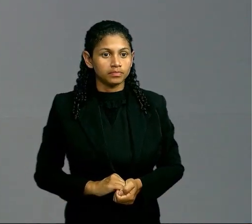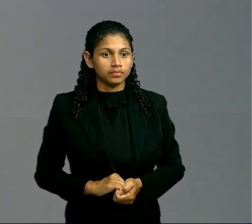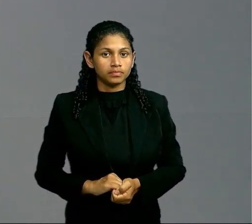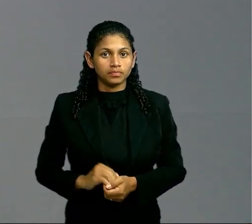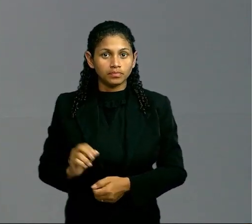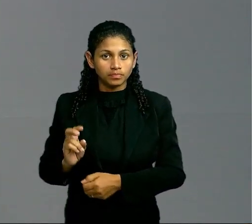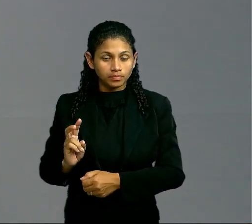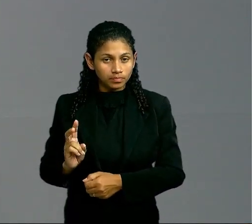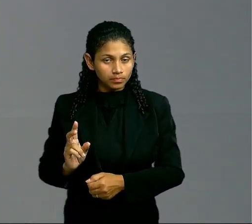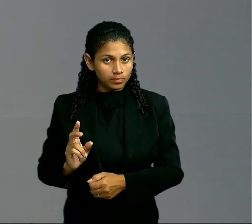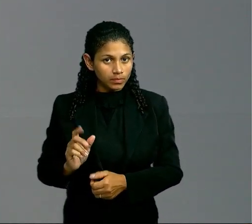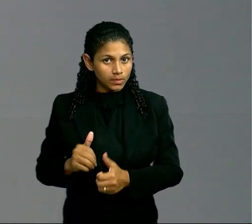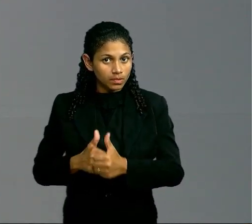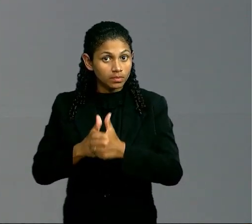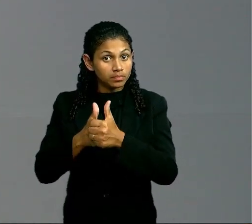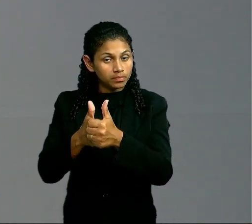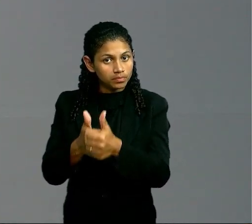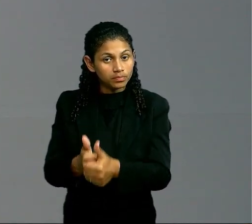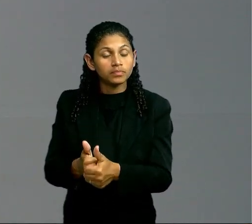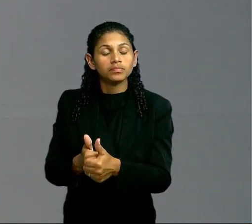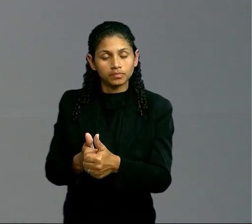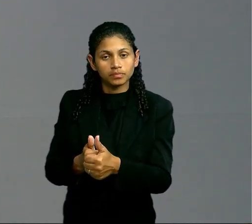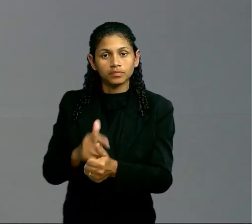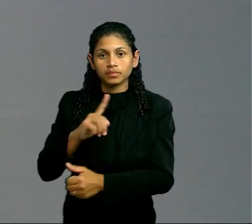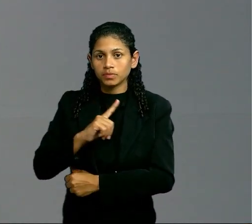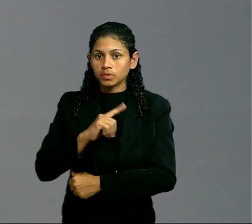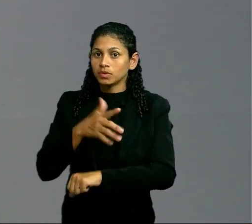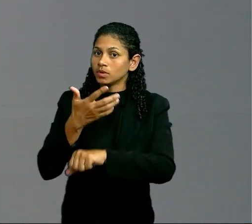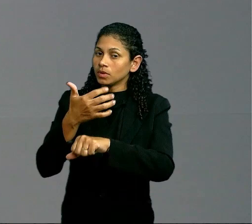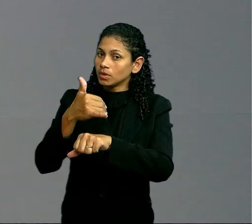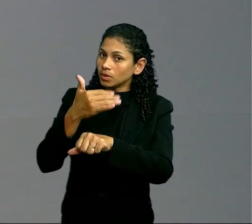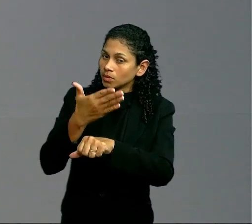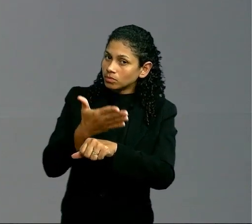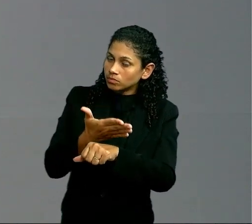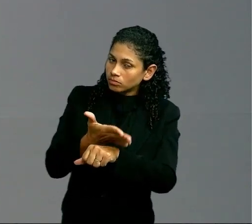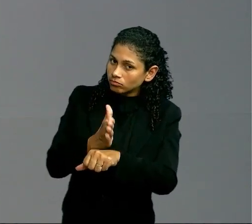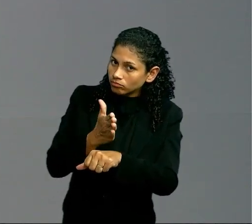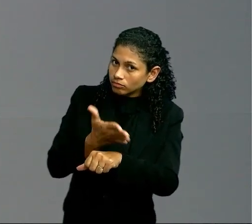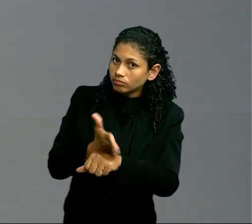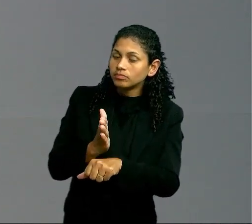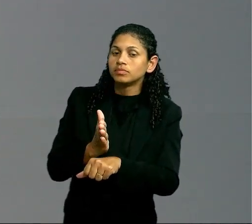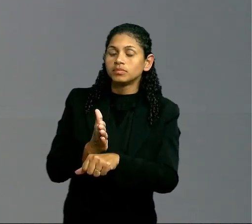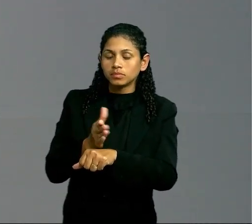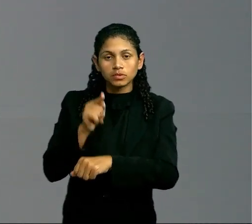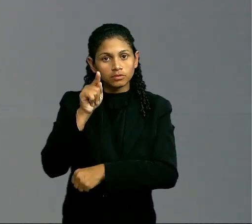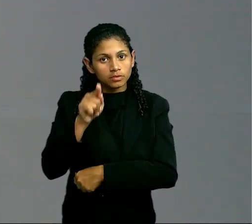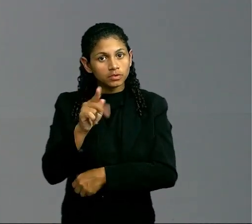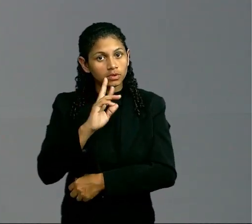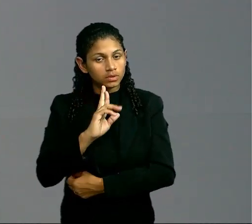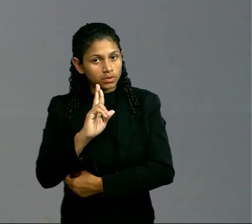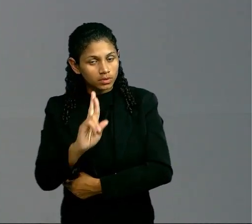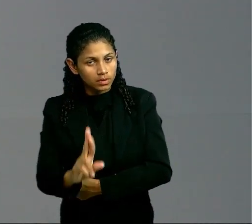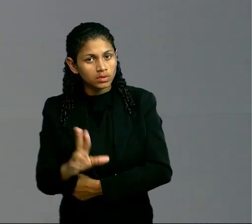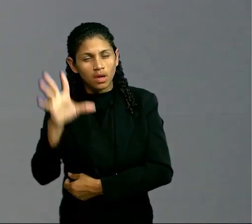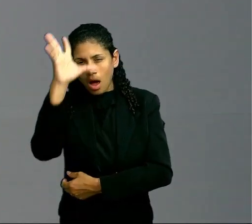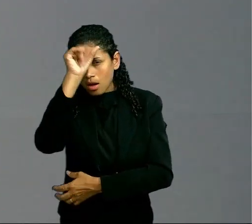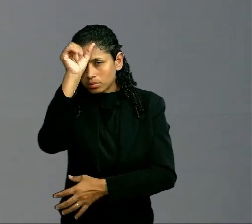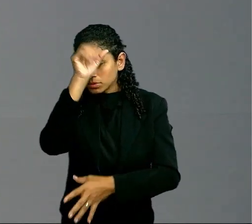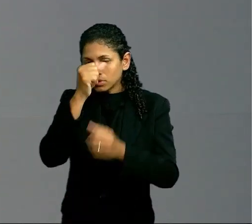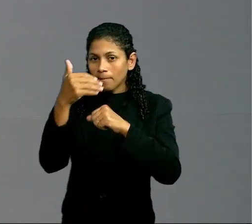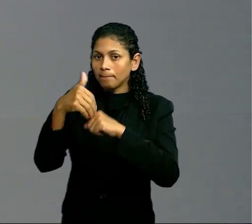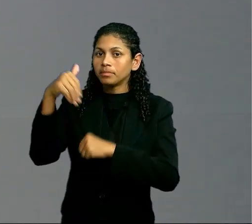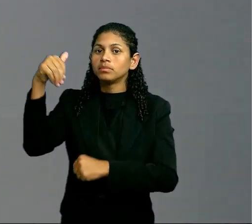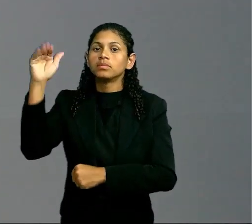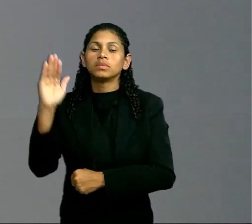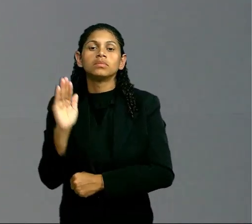gente vai ter uma atividade e eu espero que você resolva comigo aí a atividade para a gente aprender mais, né, sobre